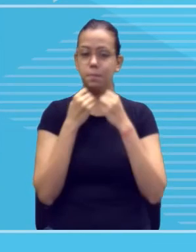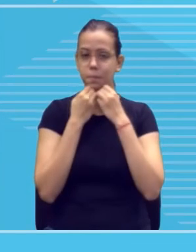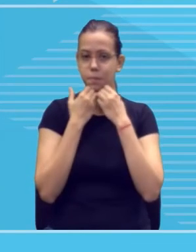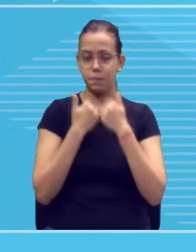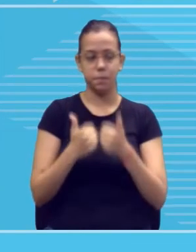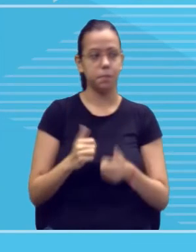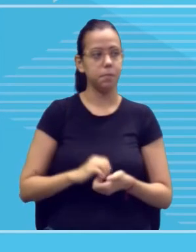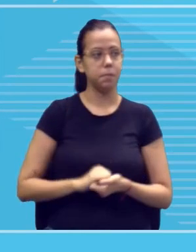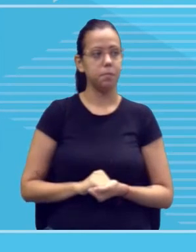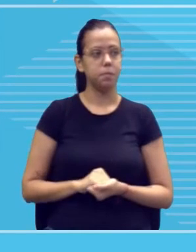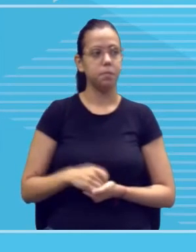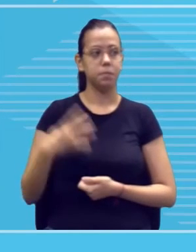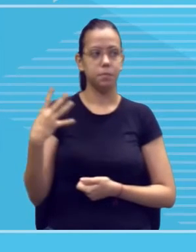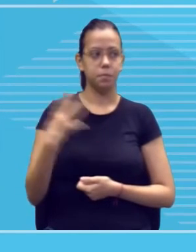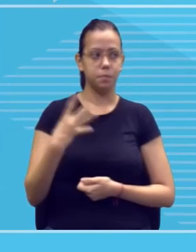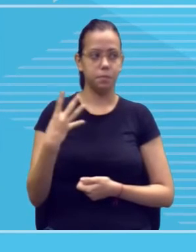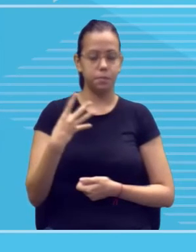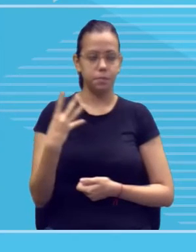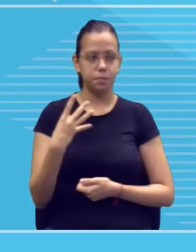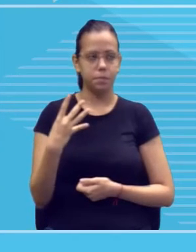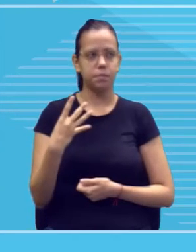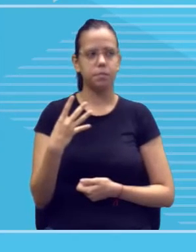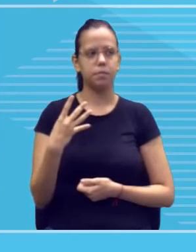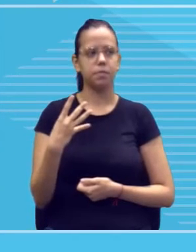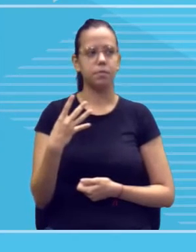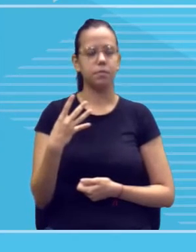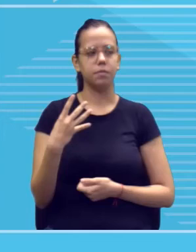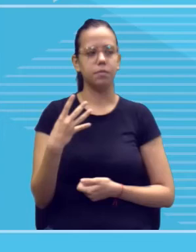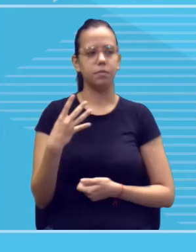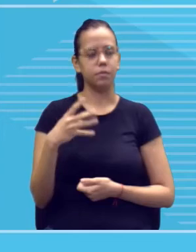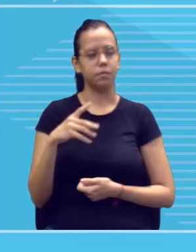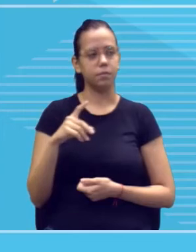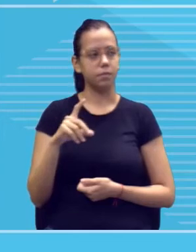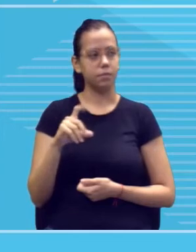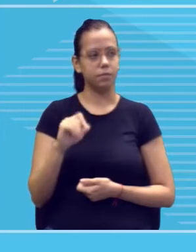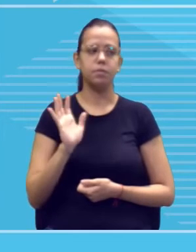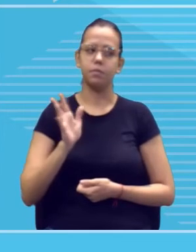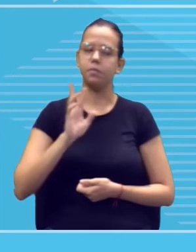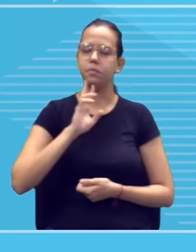é uma questão número 4 my brother